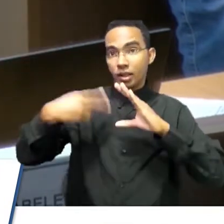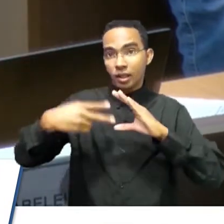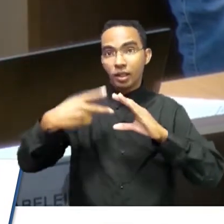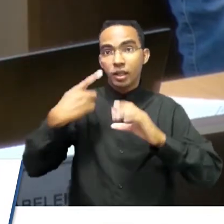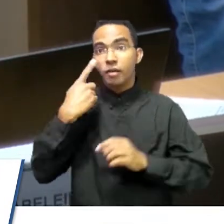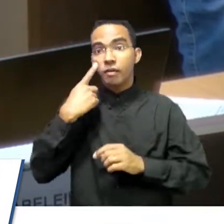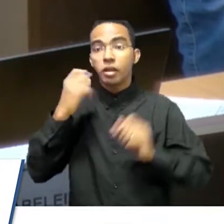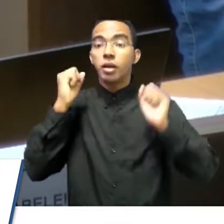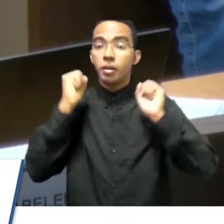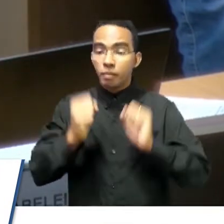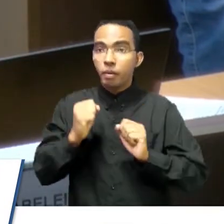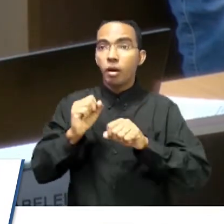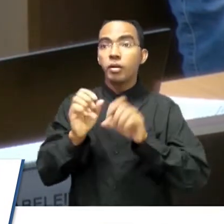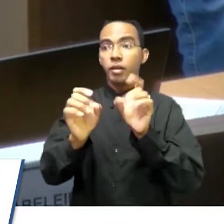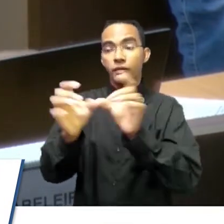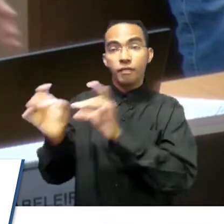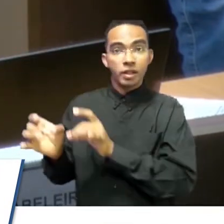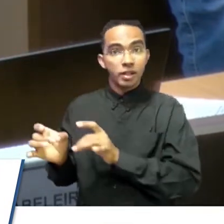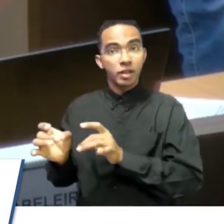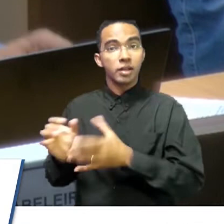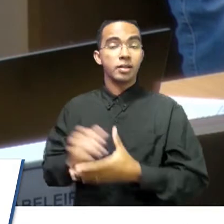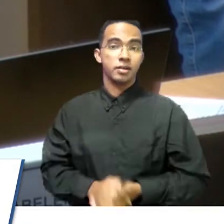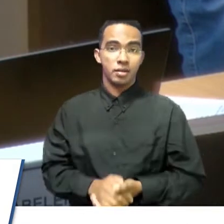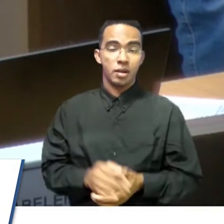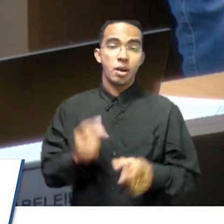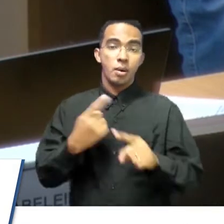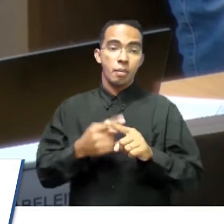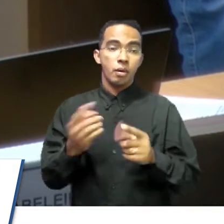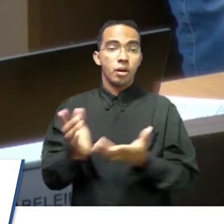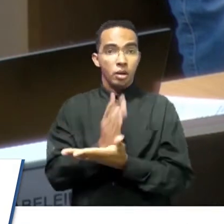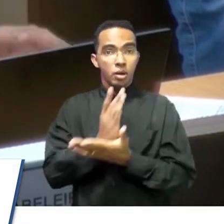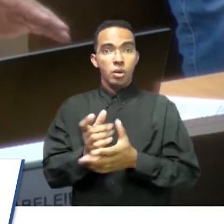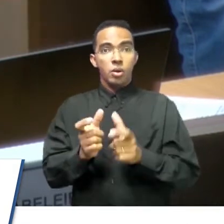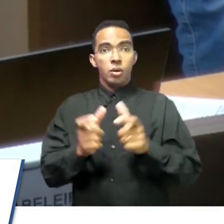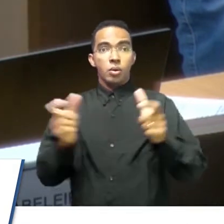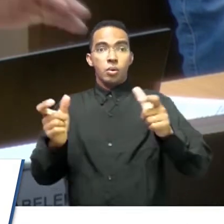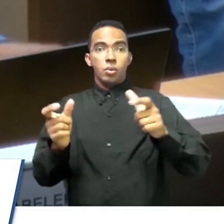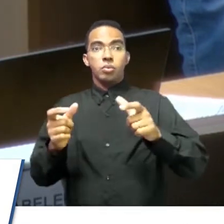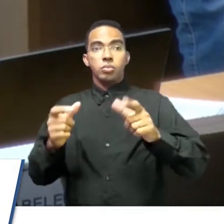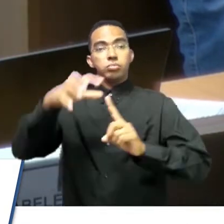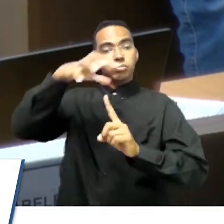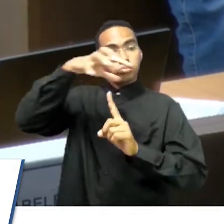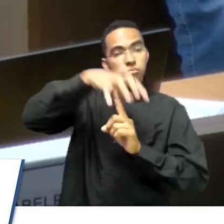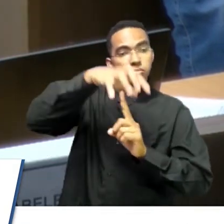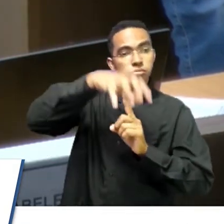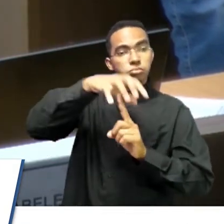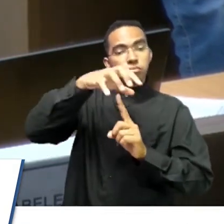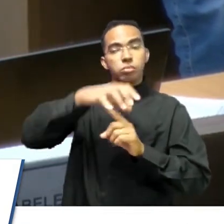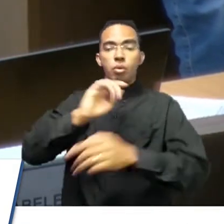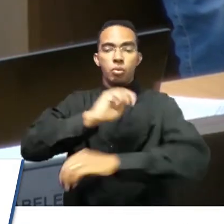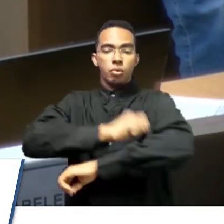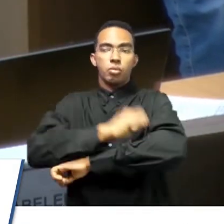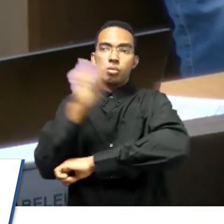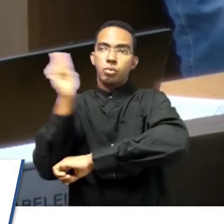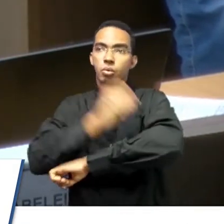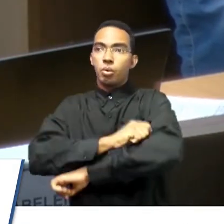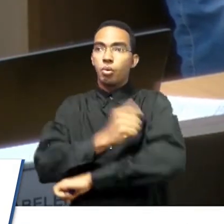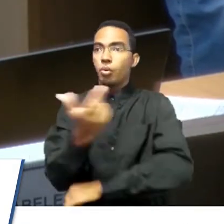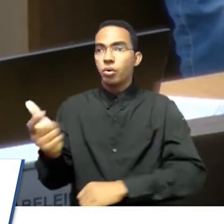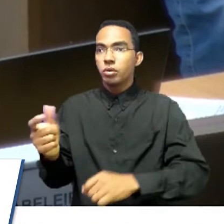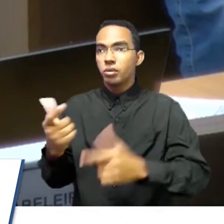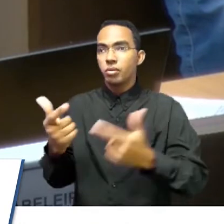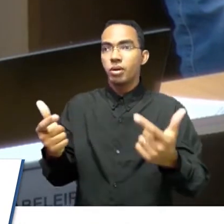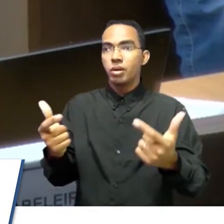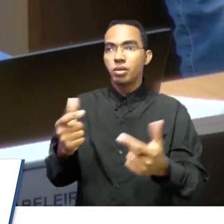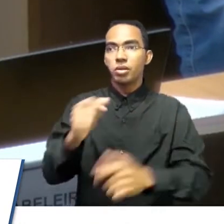ser comercializado. Né? A maioria do dono das bancas de jornal, que hoje não é banca de jornal mais, né? Virou